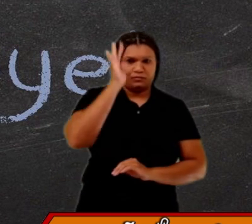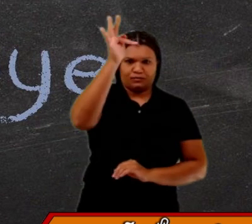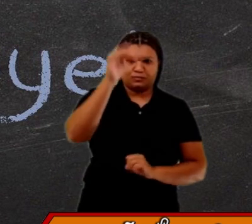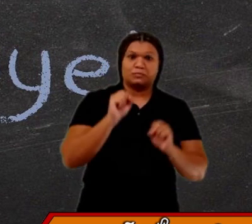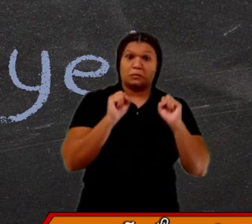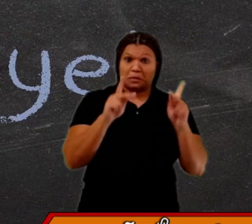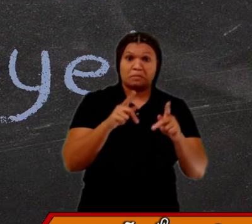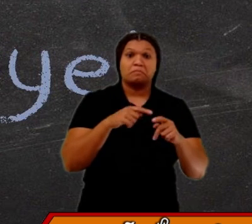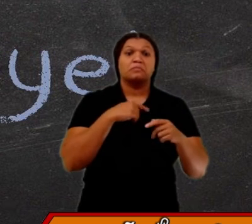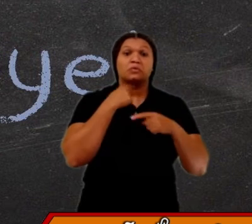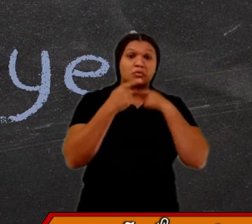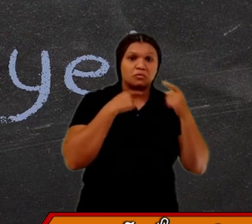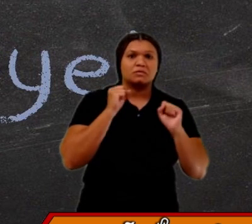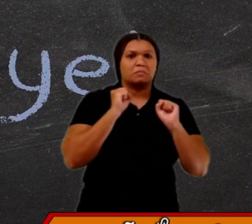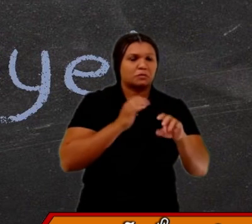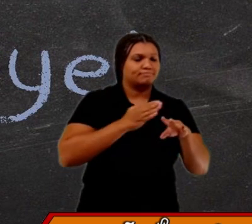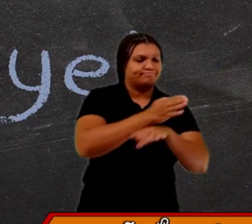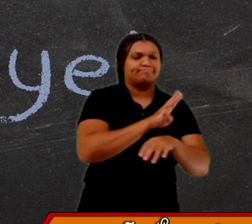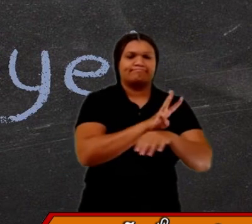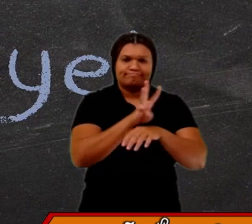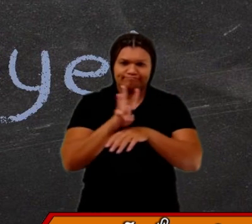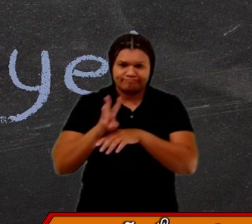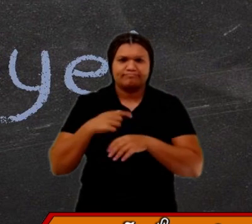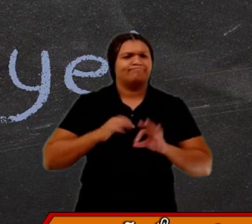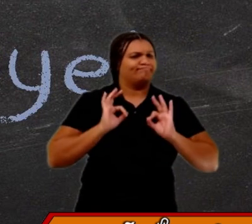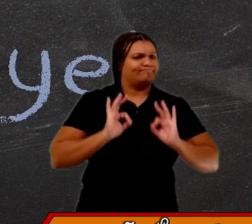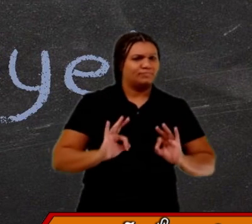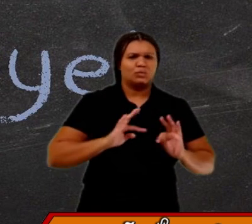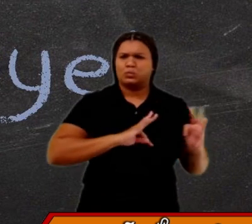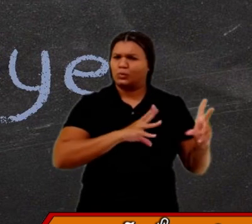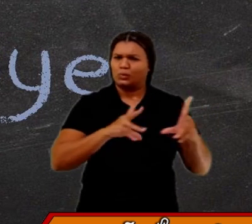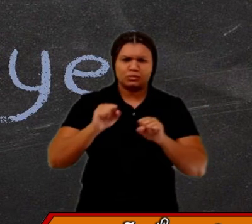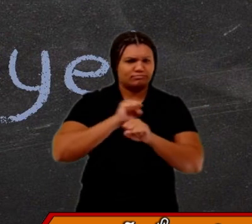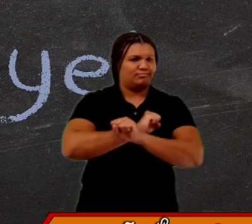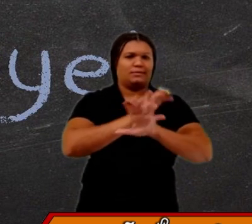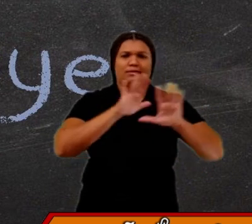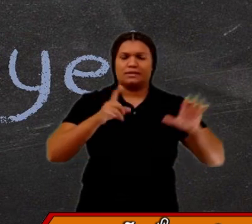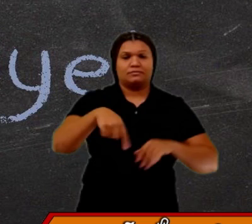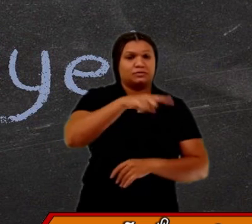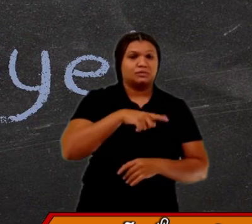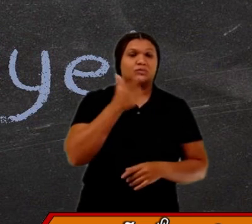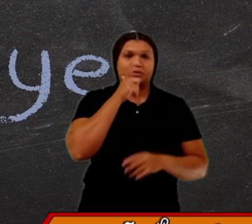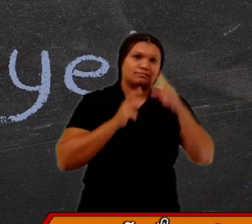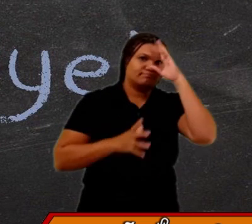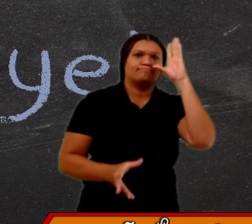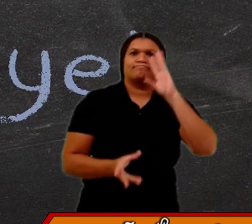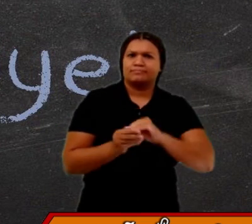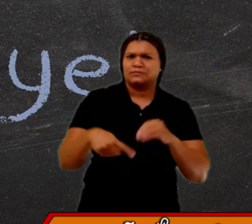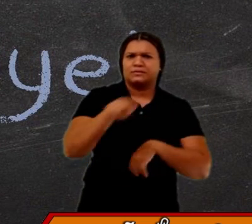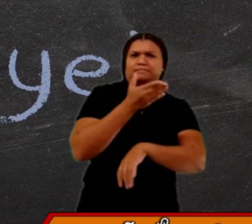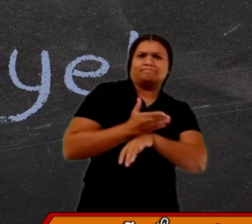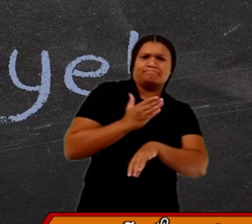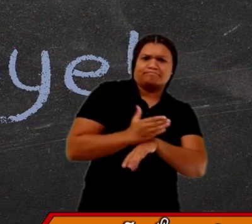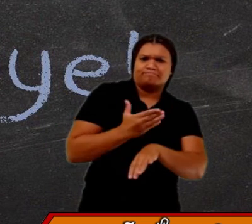qualquer dúvida Dá uma olhadinha lá no portal que eu tenho certeza que está tudo muito claro para você compreender e você